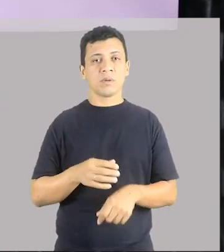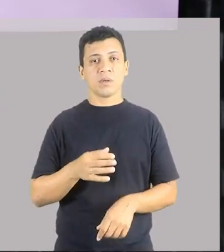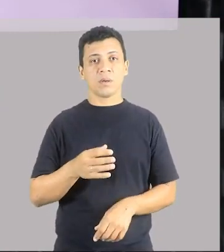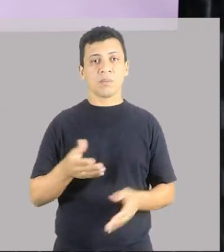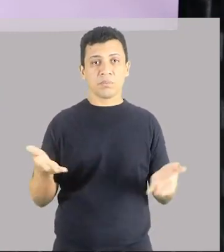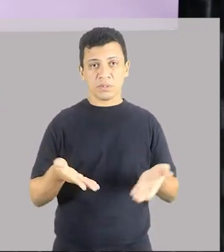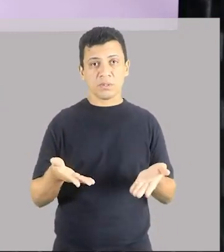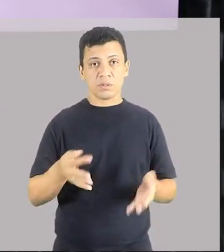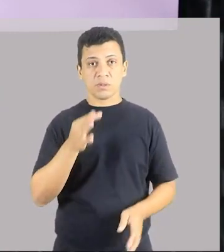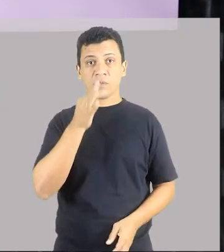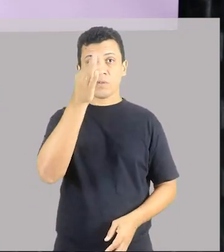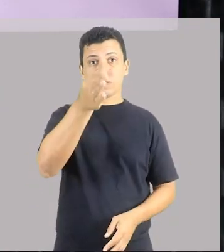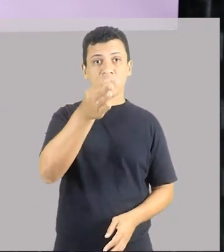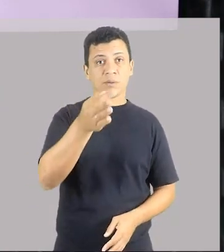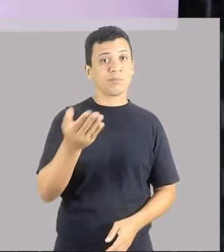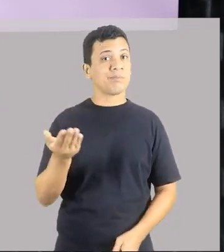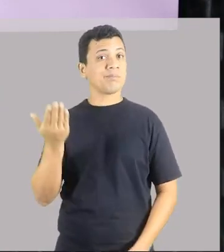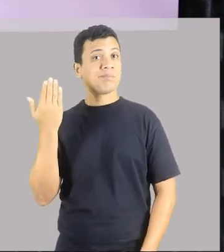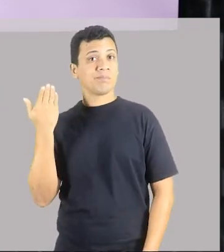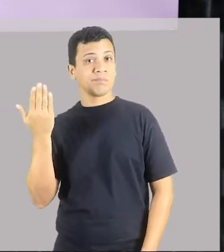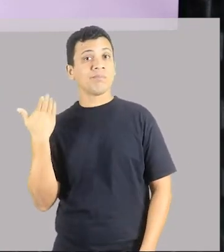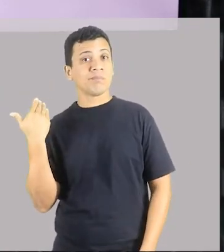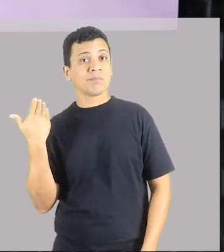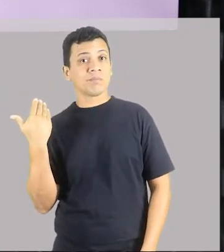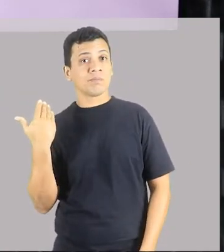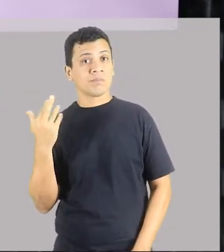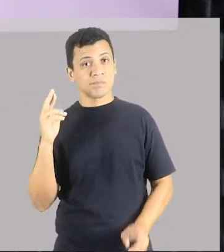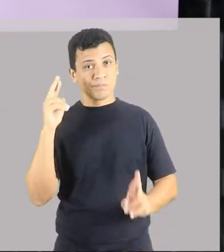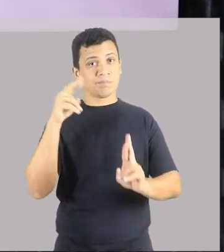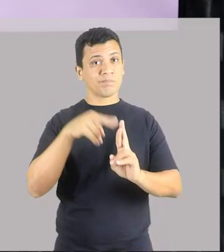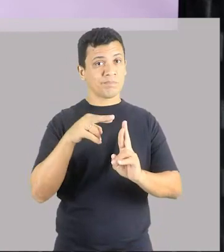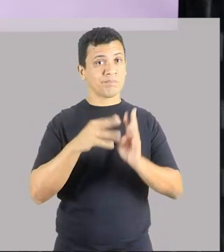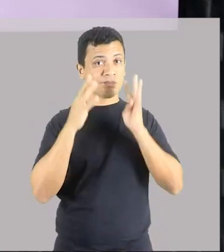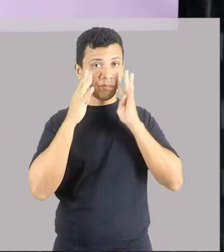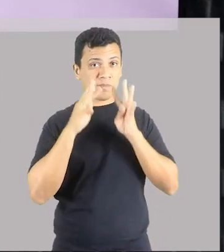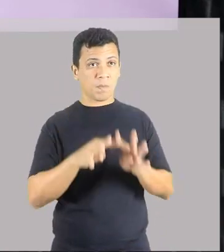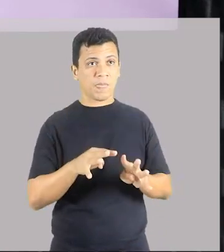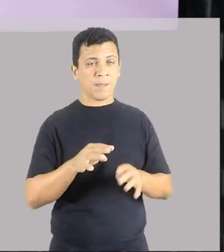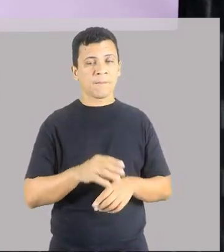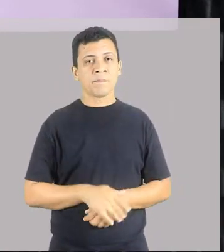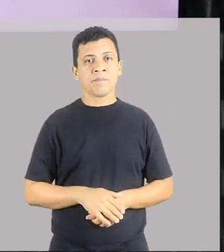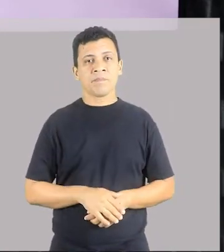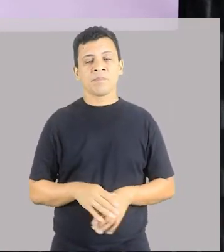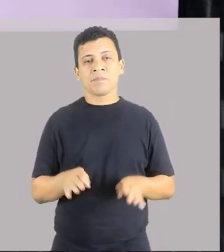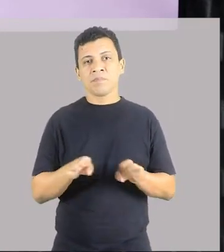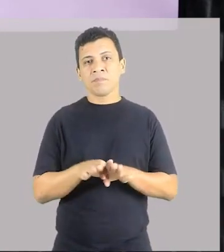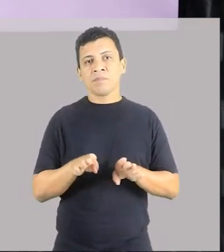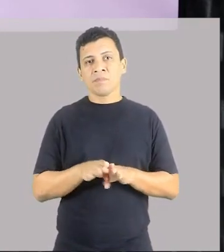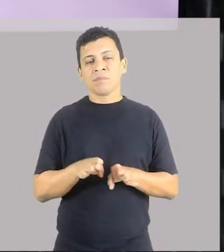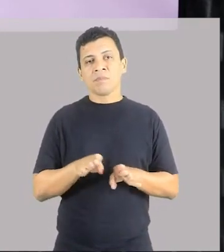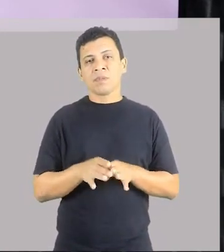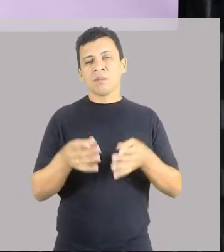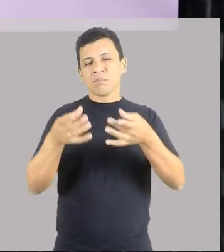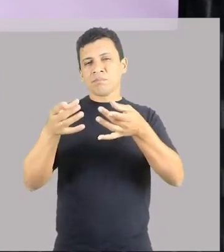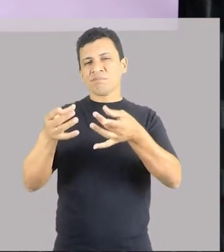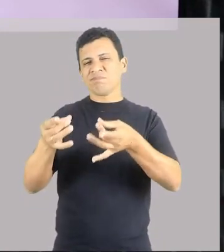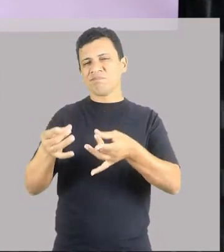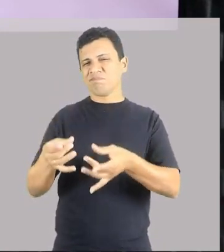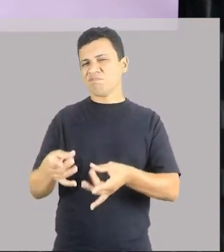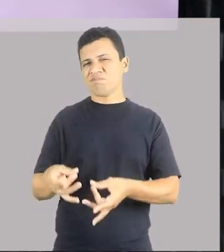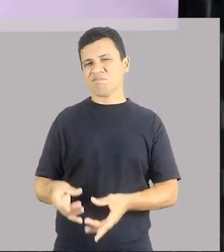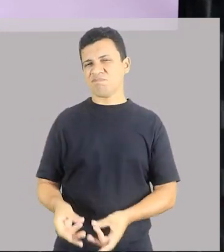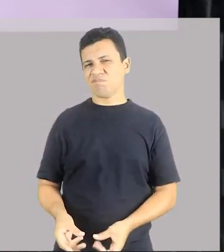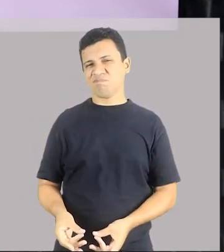futuro certo atentem aí dessas referências aqui não nos cabe diretamente associar detalhadamente